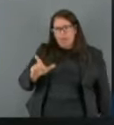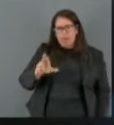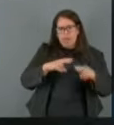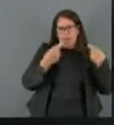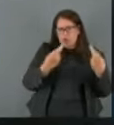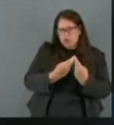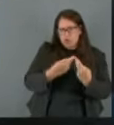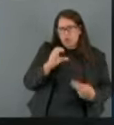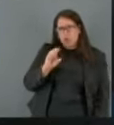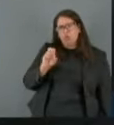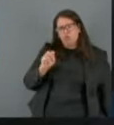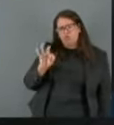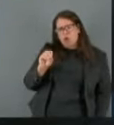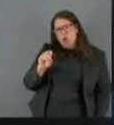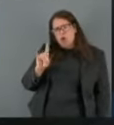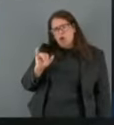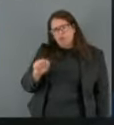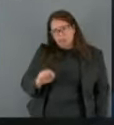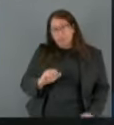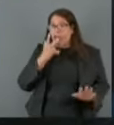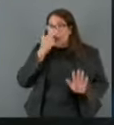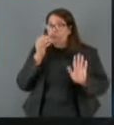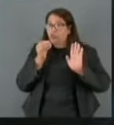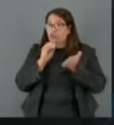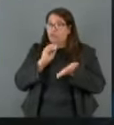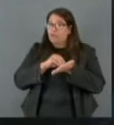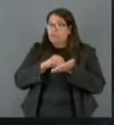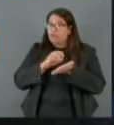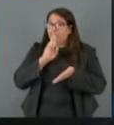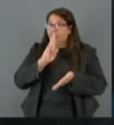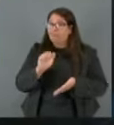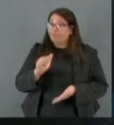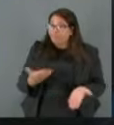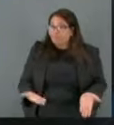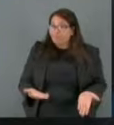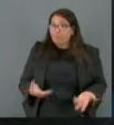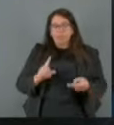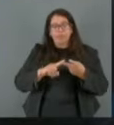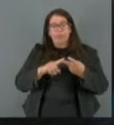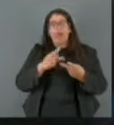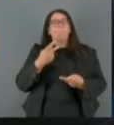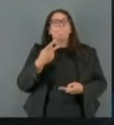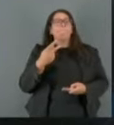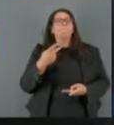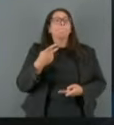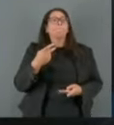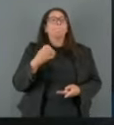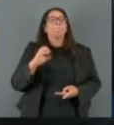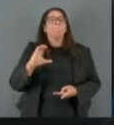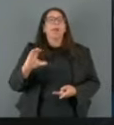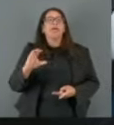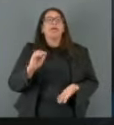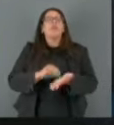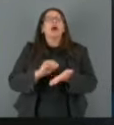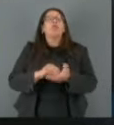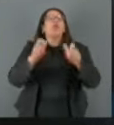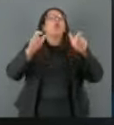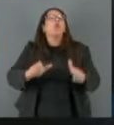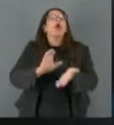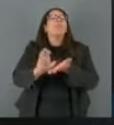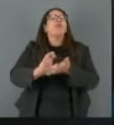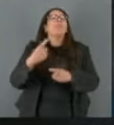custódia. E a outra questão, só porque ficou sem resposta, aí Vossa Excelência pode aproveitar, é por que a PEC que prevê os fundos vieram sem fontes de receita.